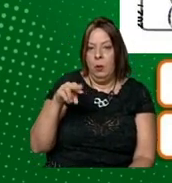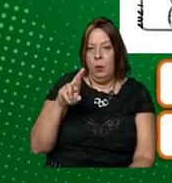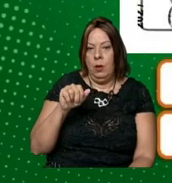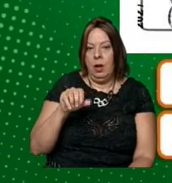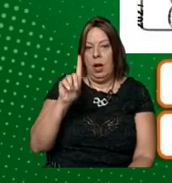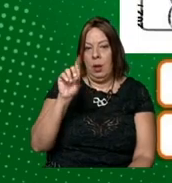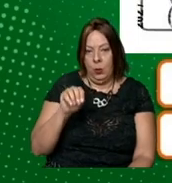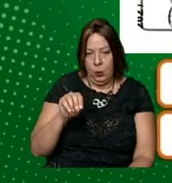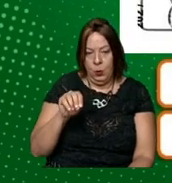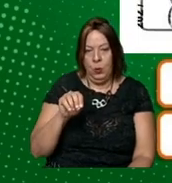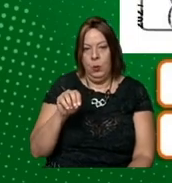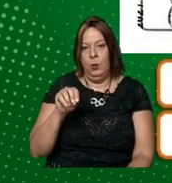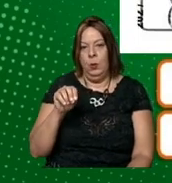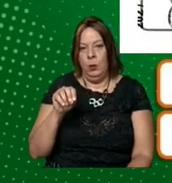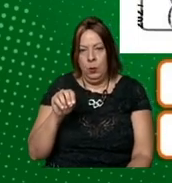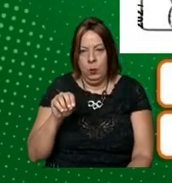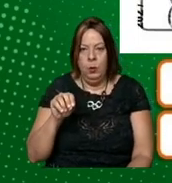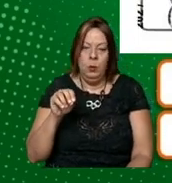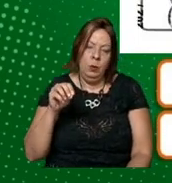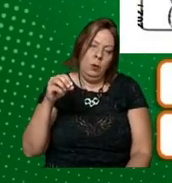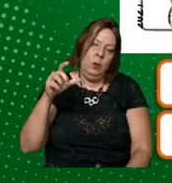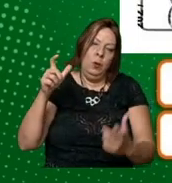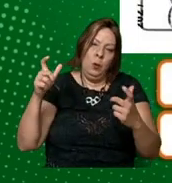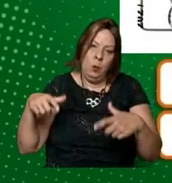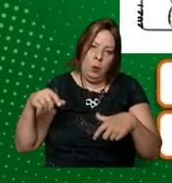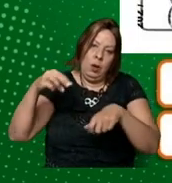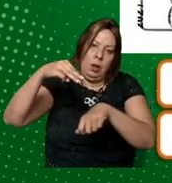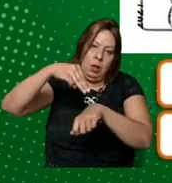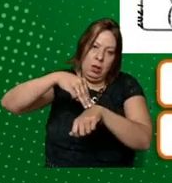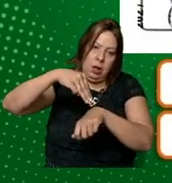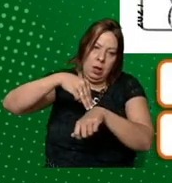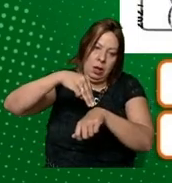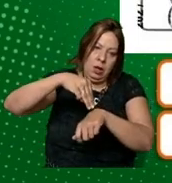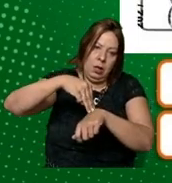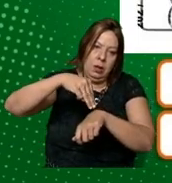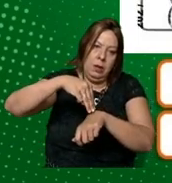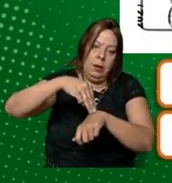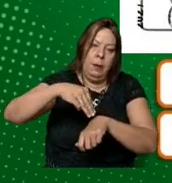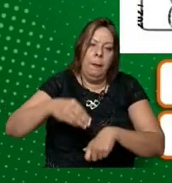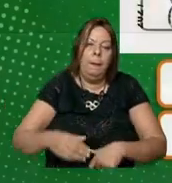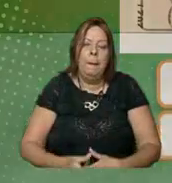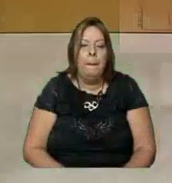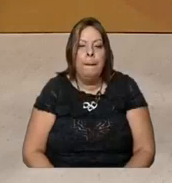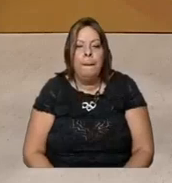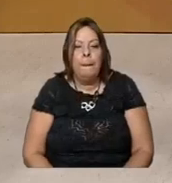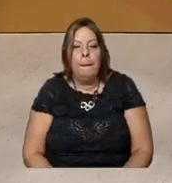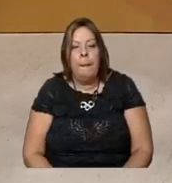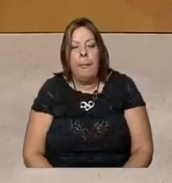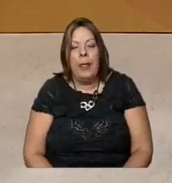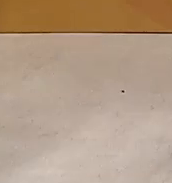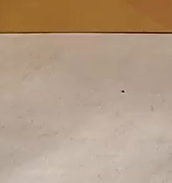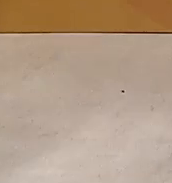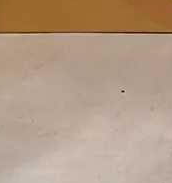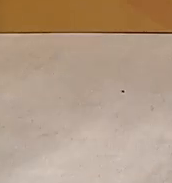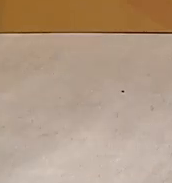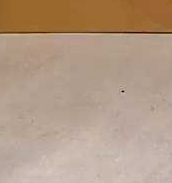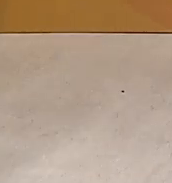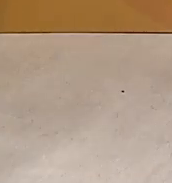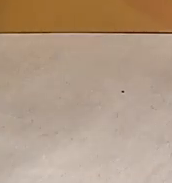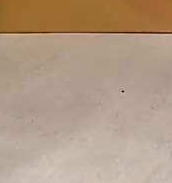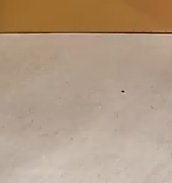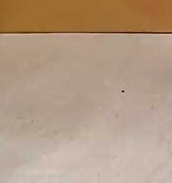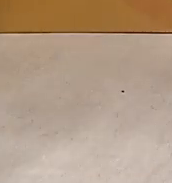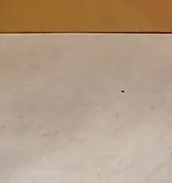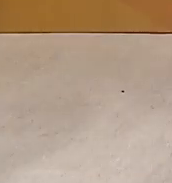adquiriu. Regional Atalaia, muito bem, muito bem. Parabéns aí, terceiro prêmio,